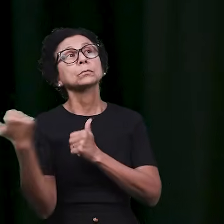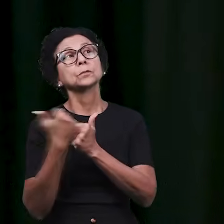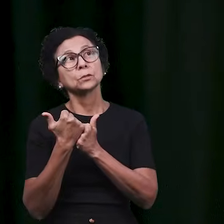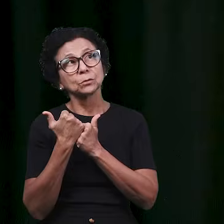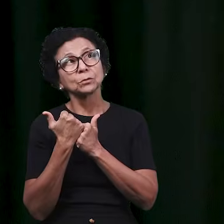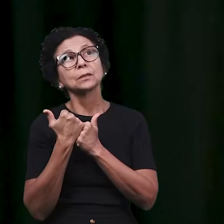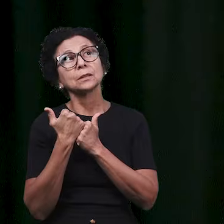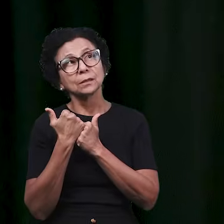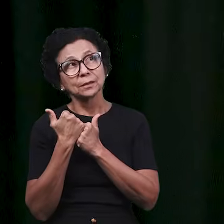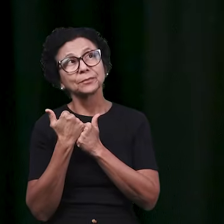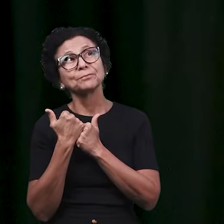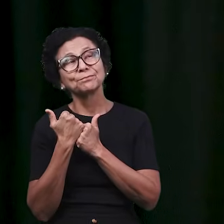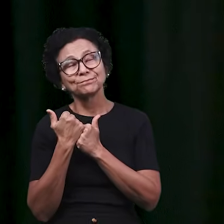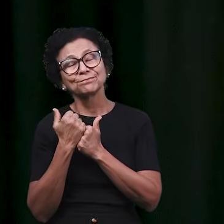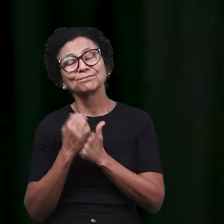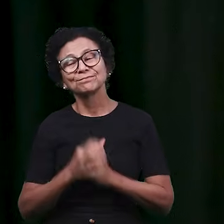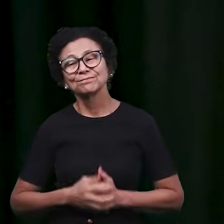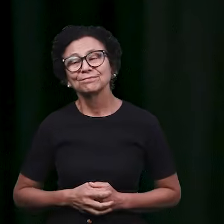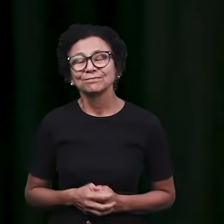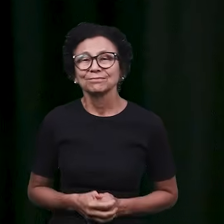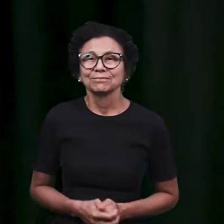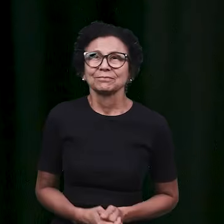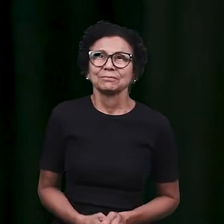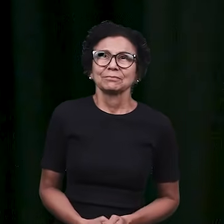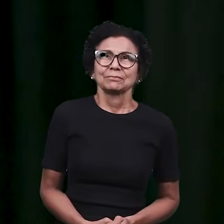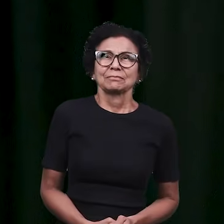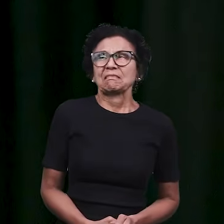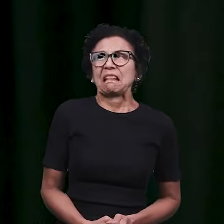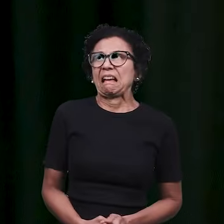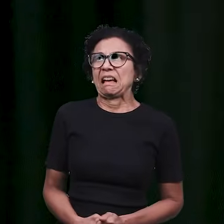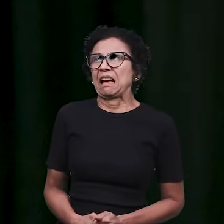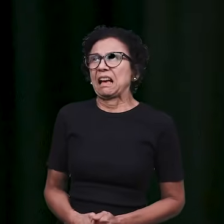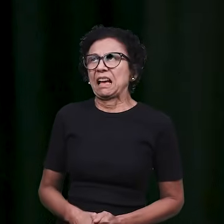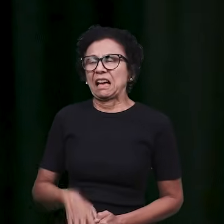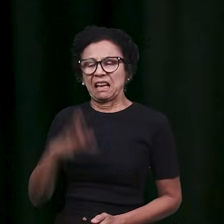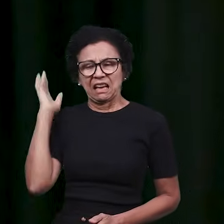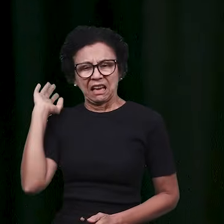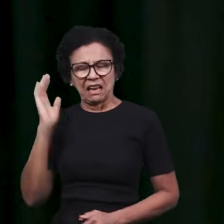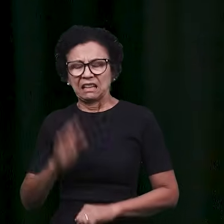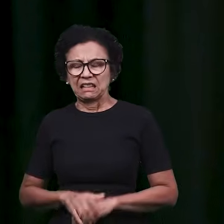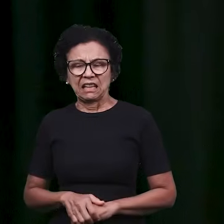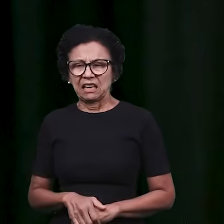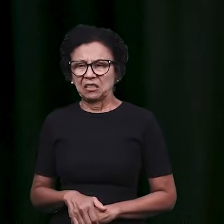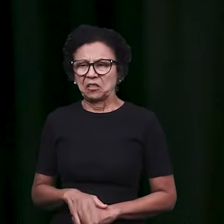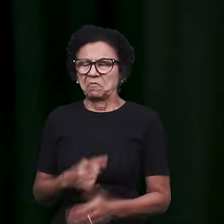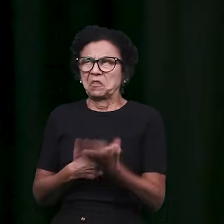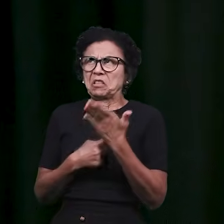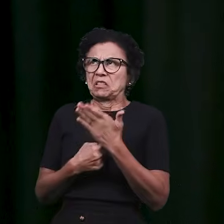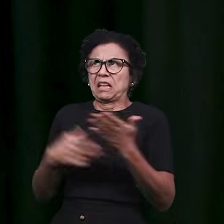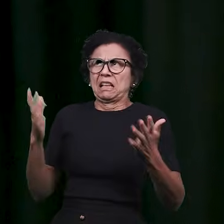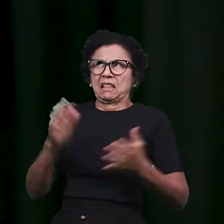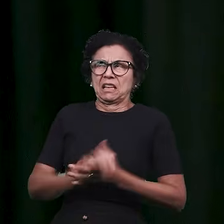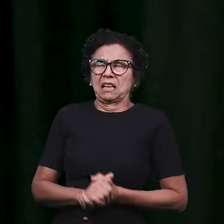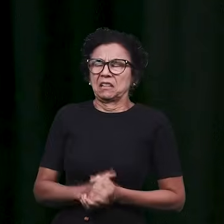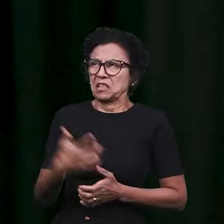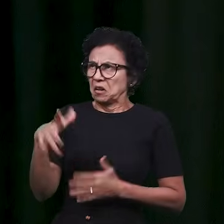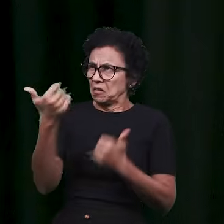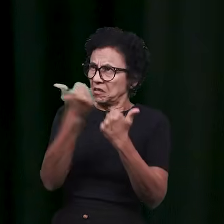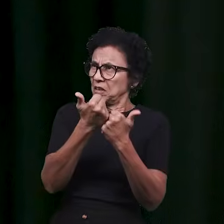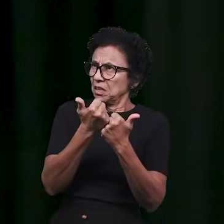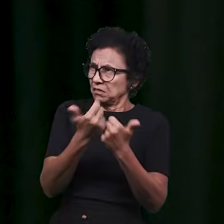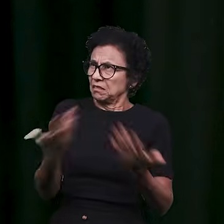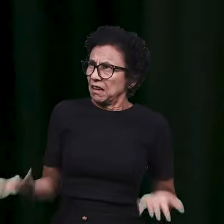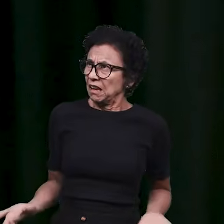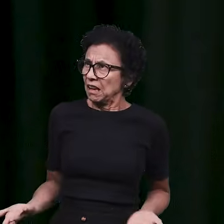E você não vai encontrar em Moisés assim, não, também eu não vou ajudar, eu não vou... Não. Não conta comigo não, já que tem outro, né? O que nós vamos encontrar